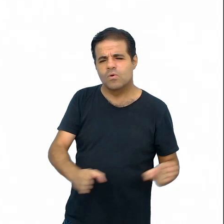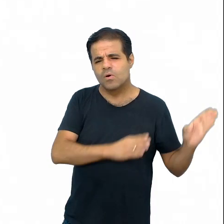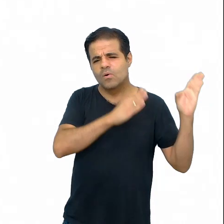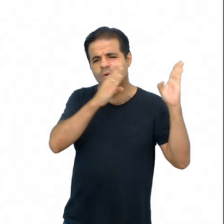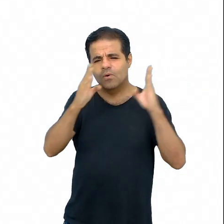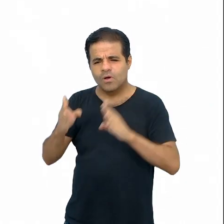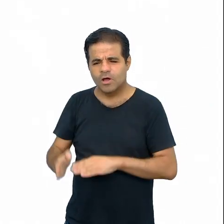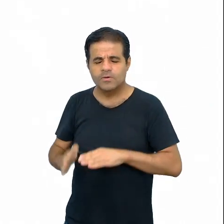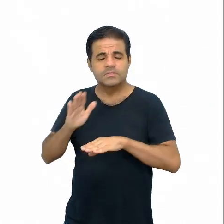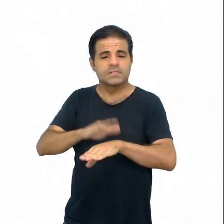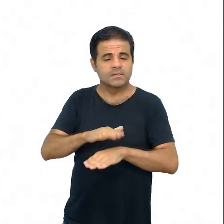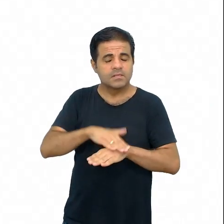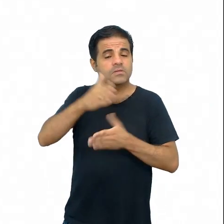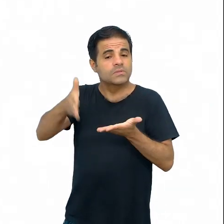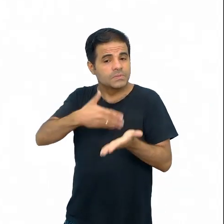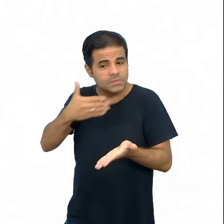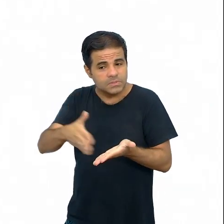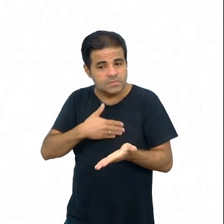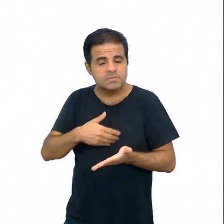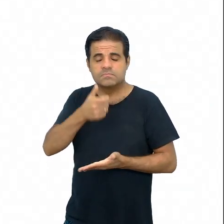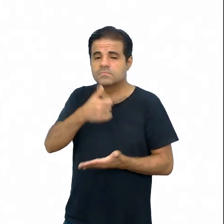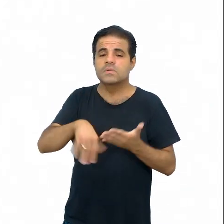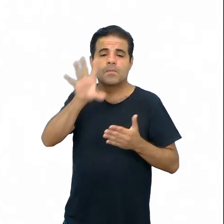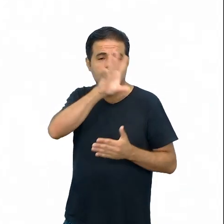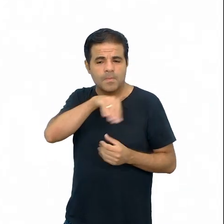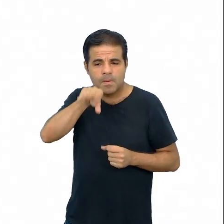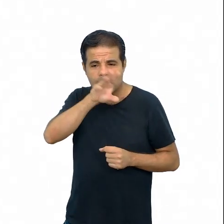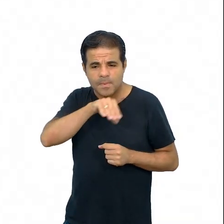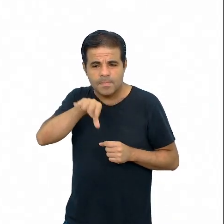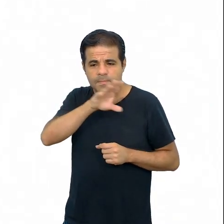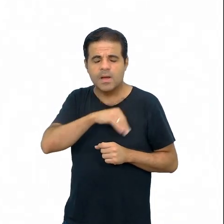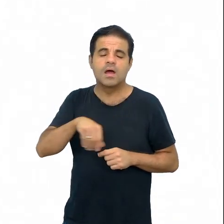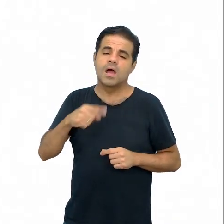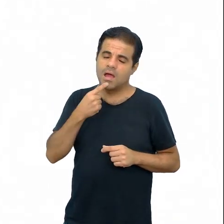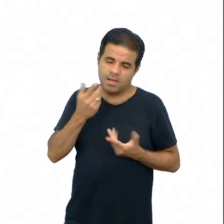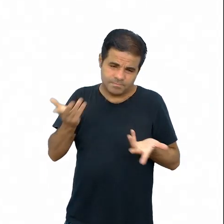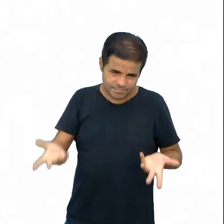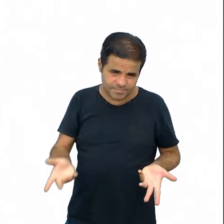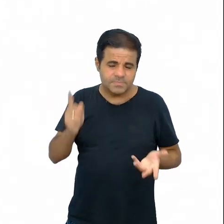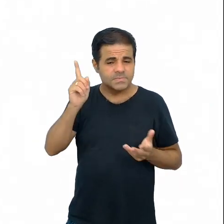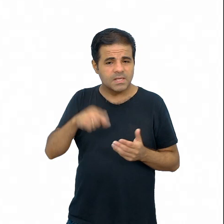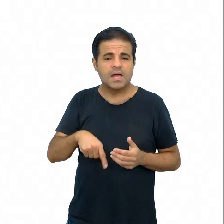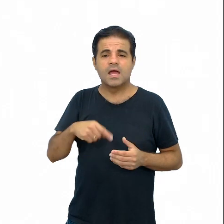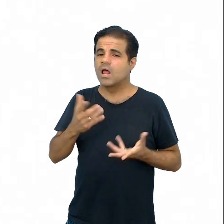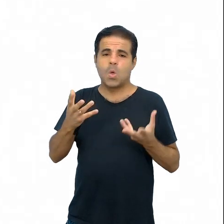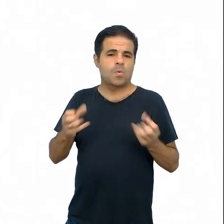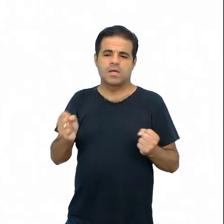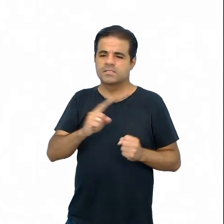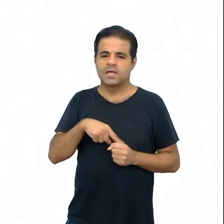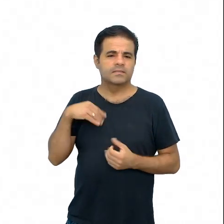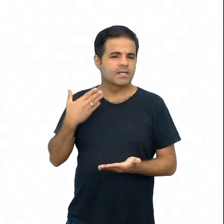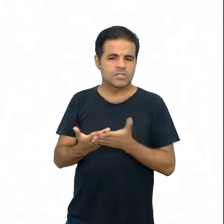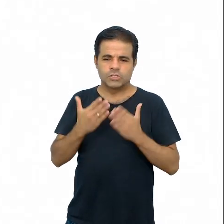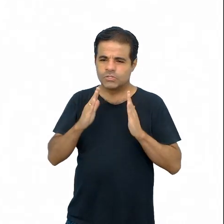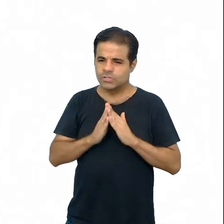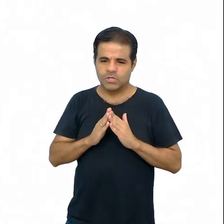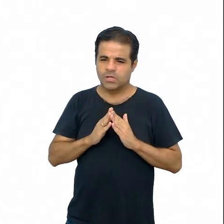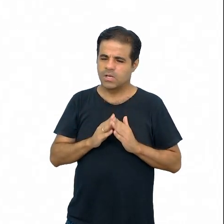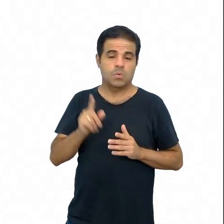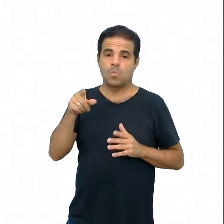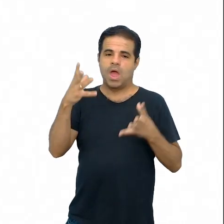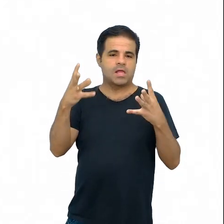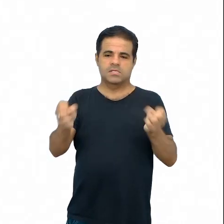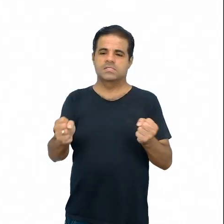tempo, segundo os livros que falam sobre a oralidade ela era renegada na escola, né? Não era muito